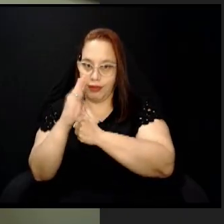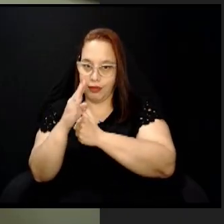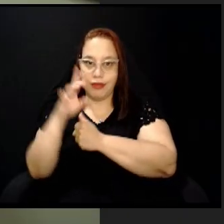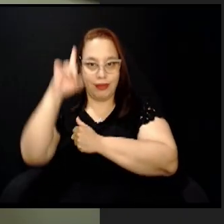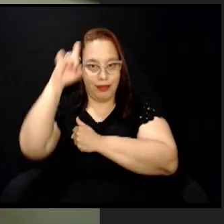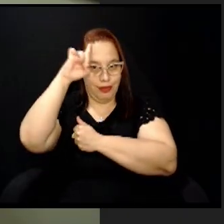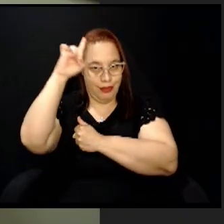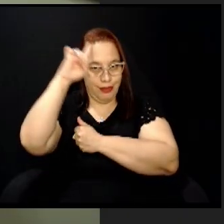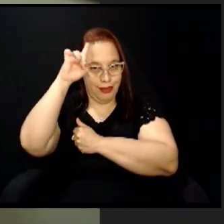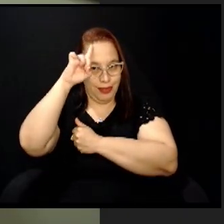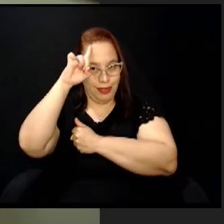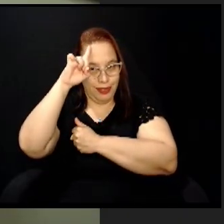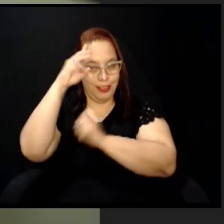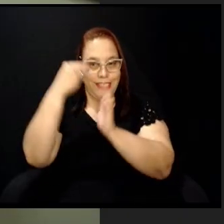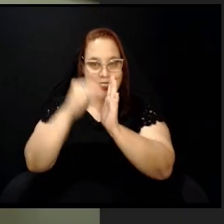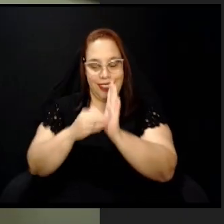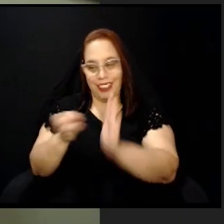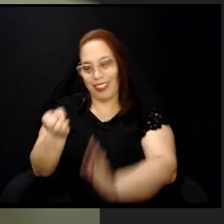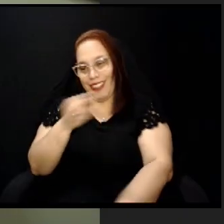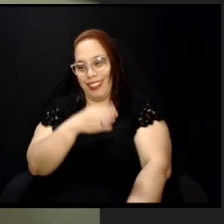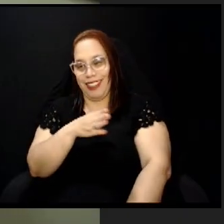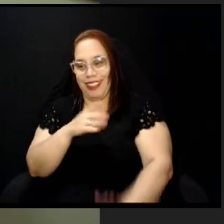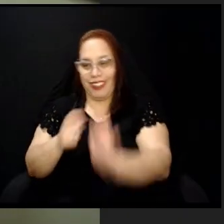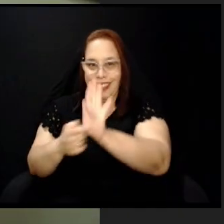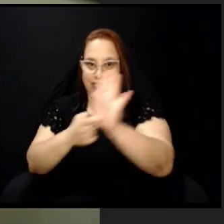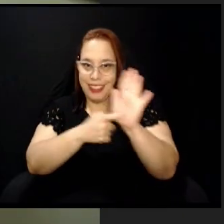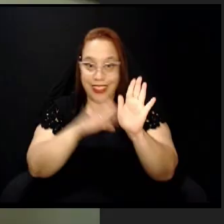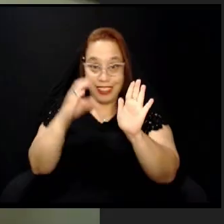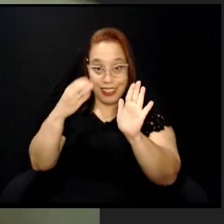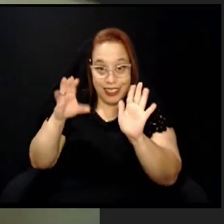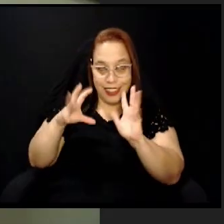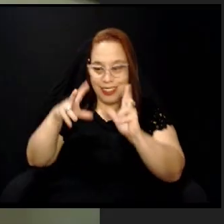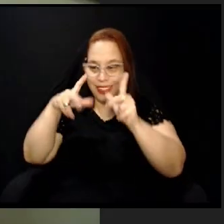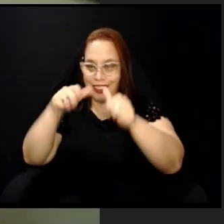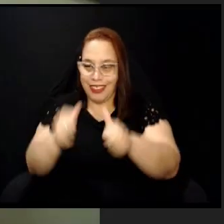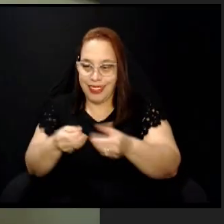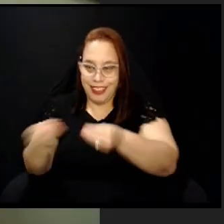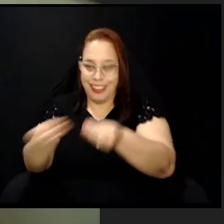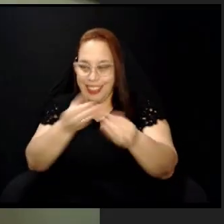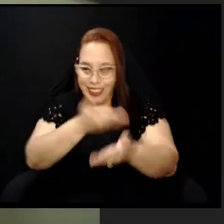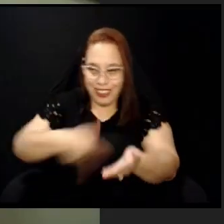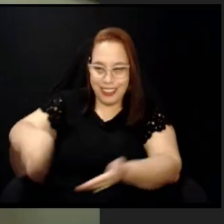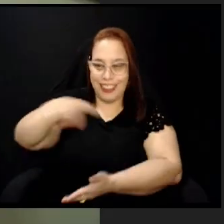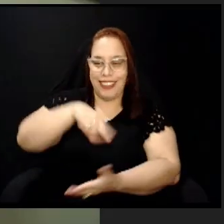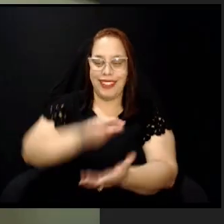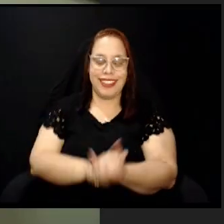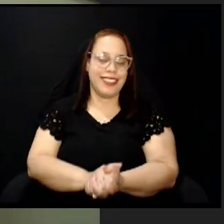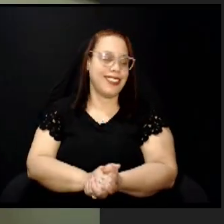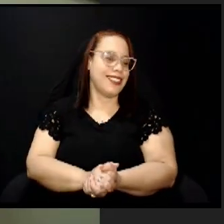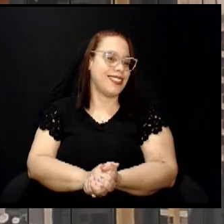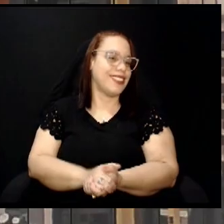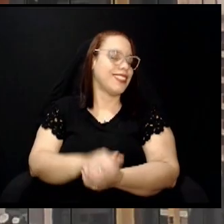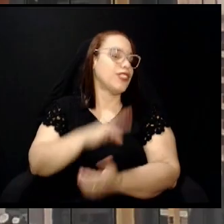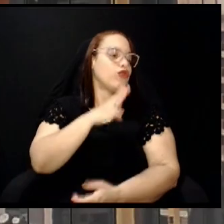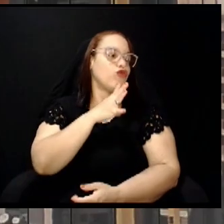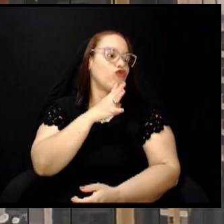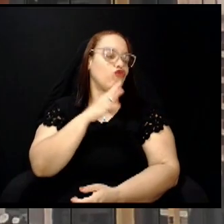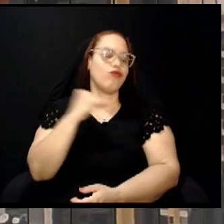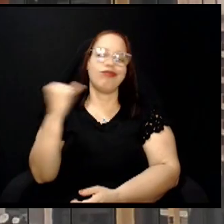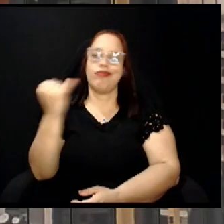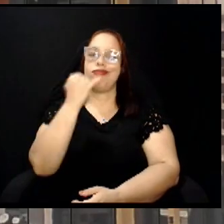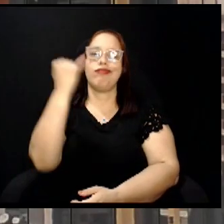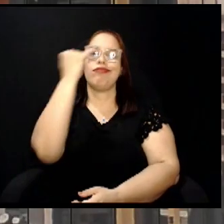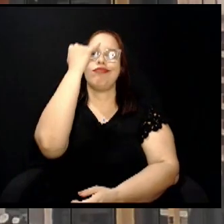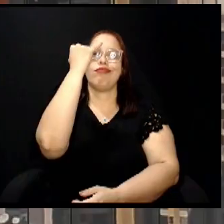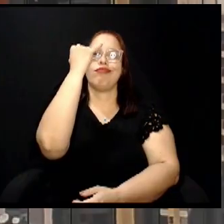todos os dias a gente tem um pouquinho de conteúdo de biologia e ciência de maneira geral para oferecer para vocês aí. E o conhecimento é essencial